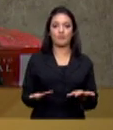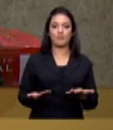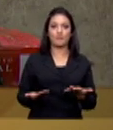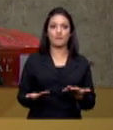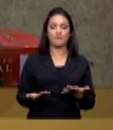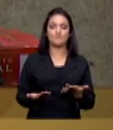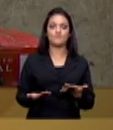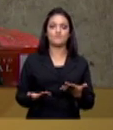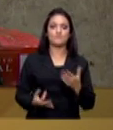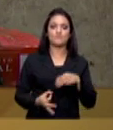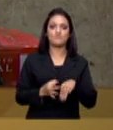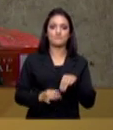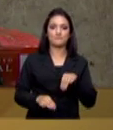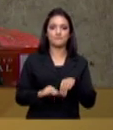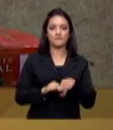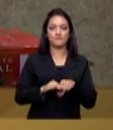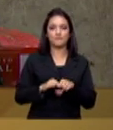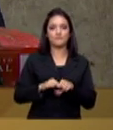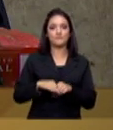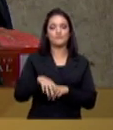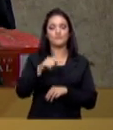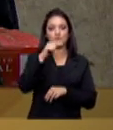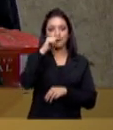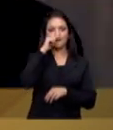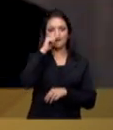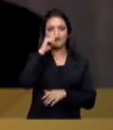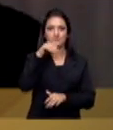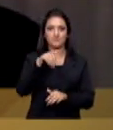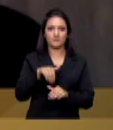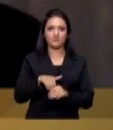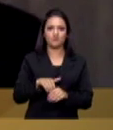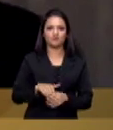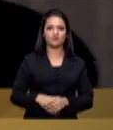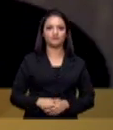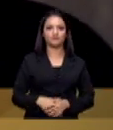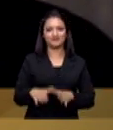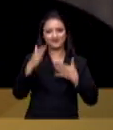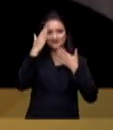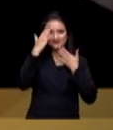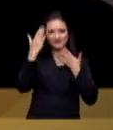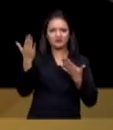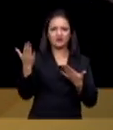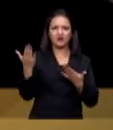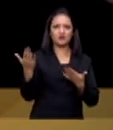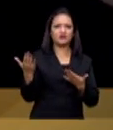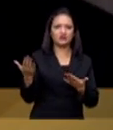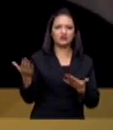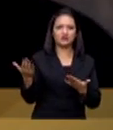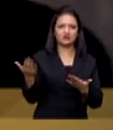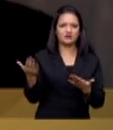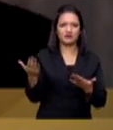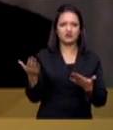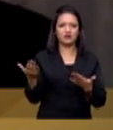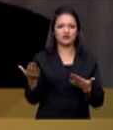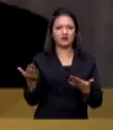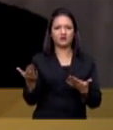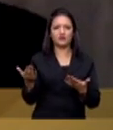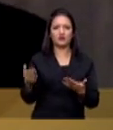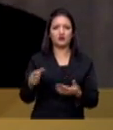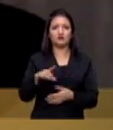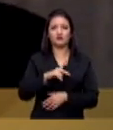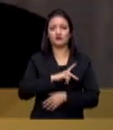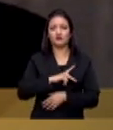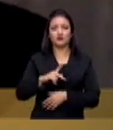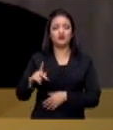ministro Edson Fachin, para o voto. Muito obrigado, senhor presidente, ministro Luiz Fux. Reitero a vossa excelência os